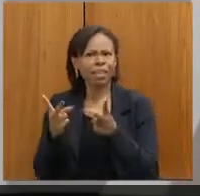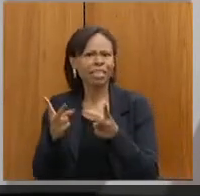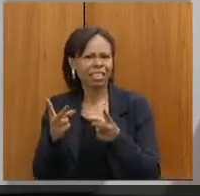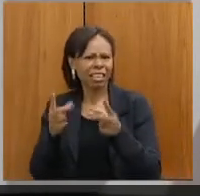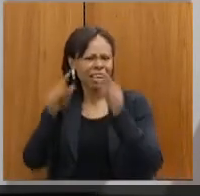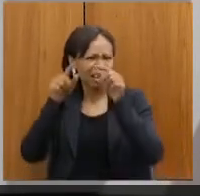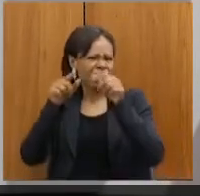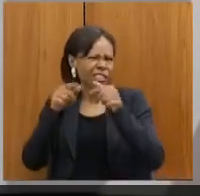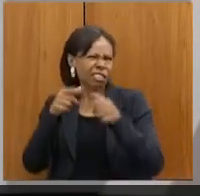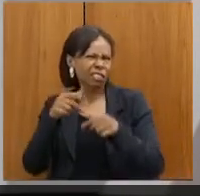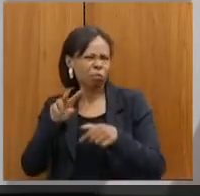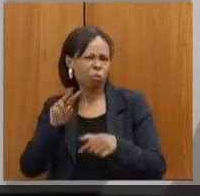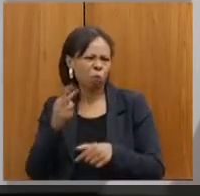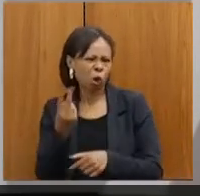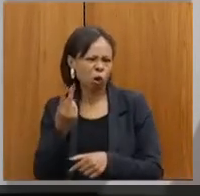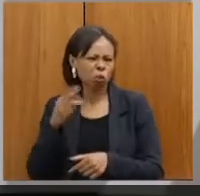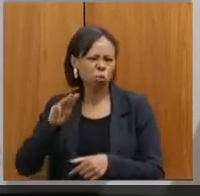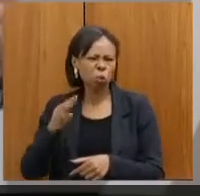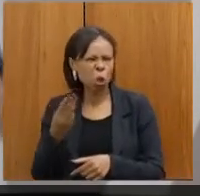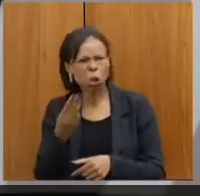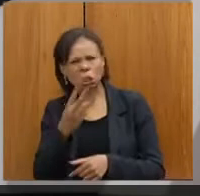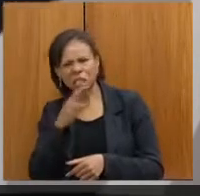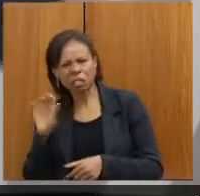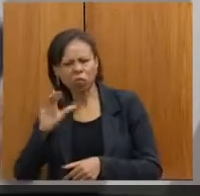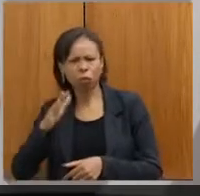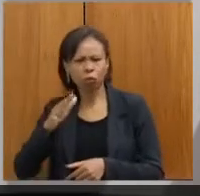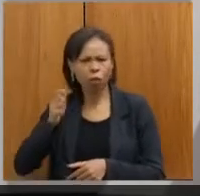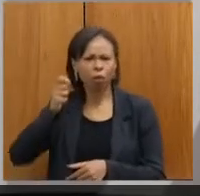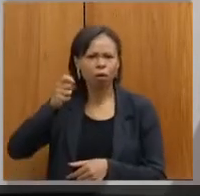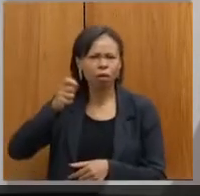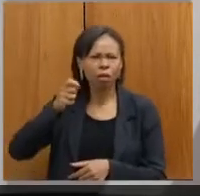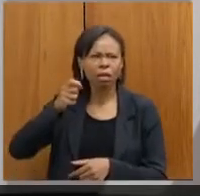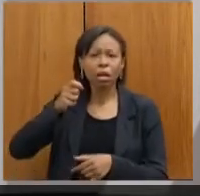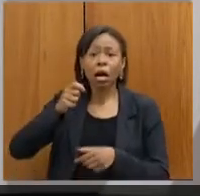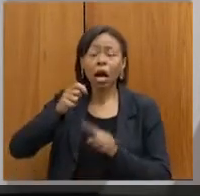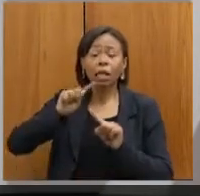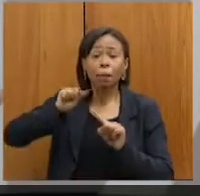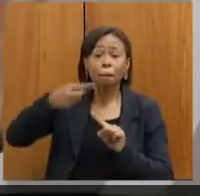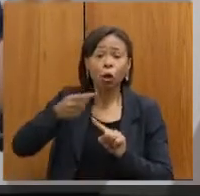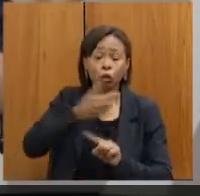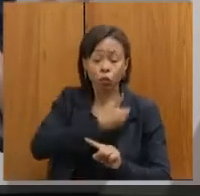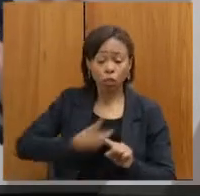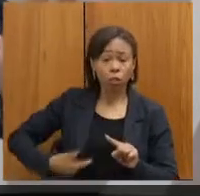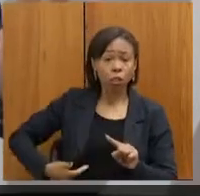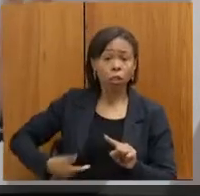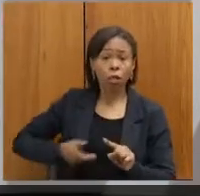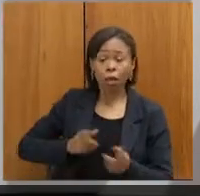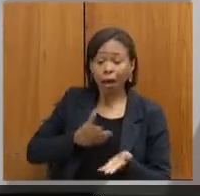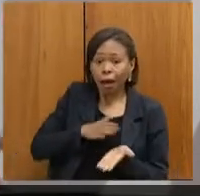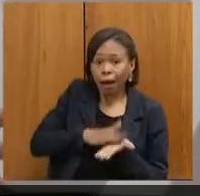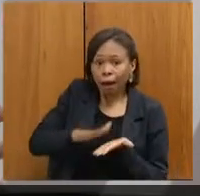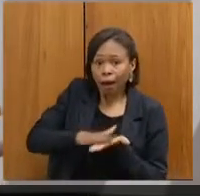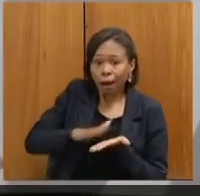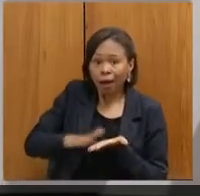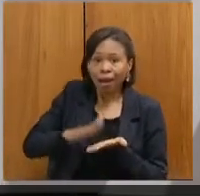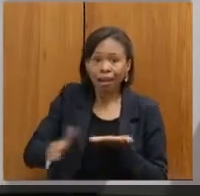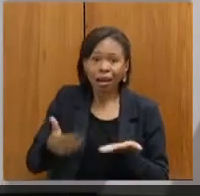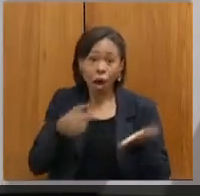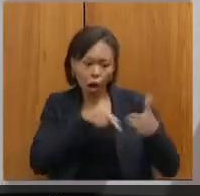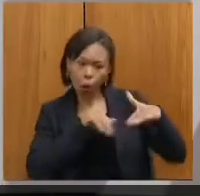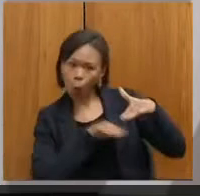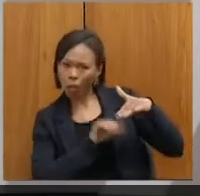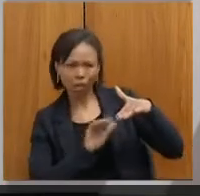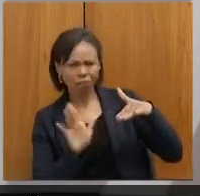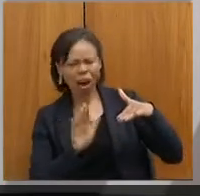reais 2300/2 uma coisa do Estado resolveu um mês depois começar a gastar eu não queria mostrar todo dinheiro em caixa para vamos começar a